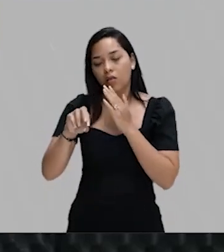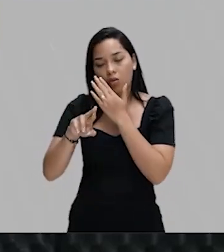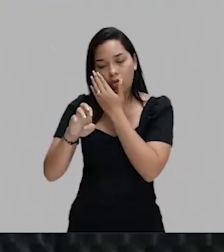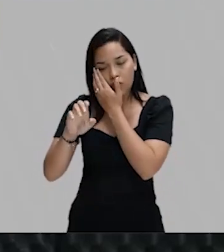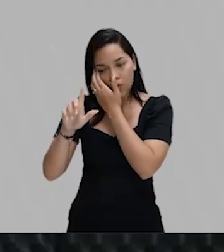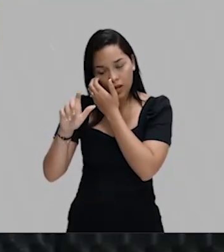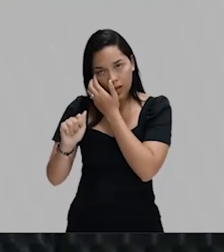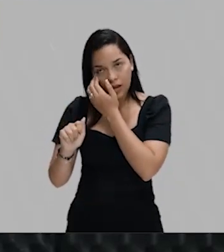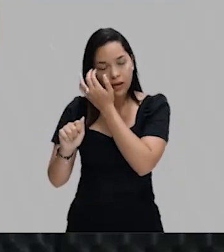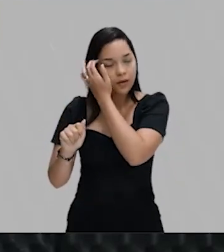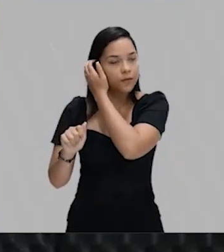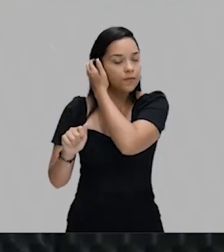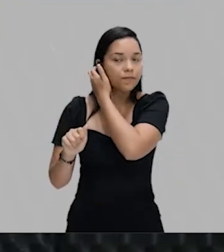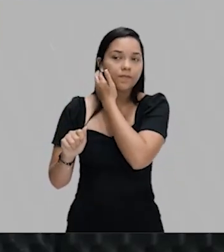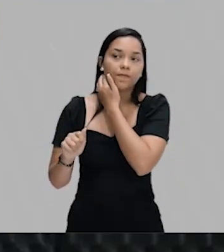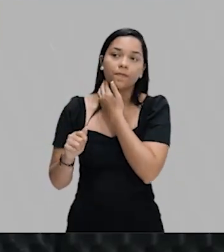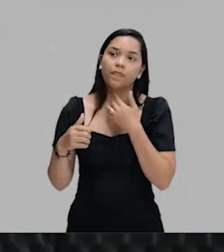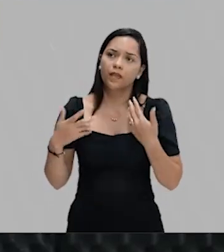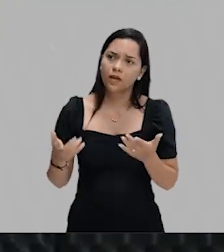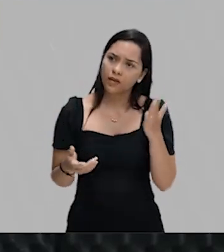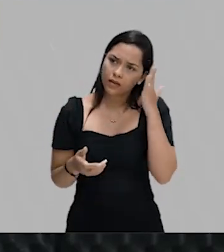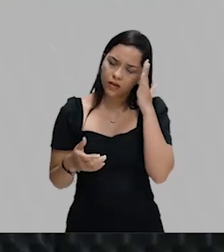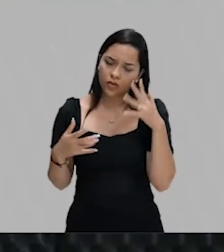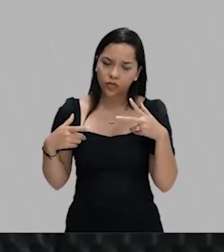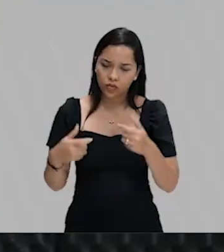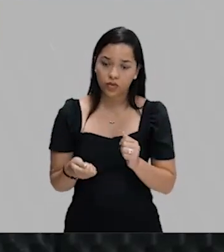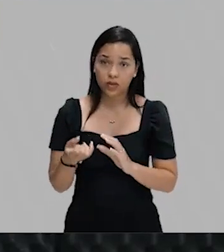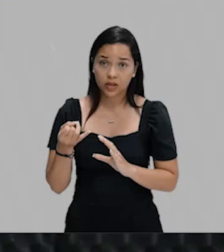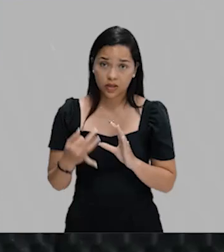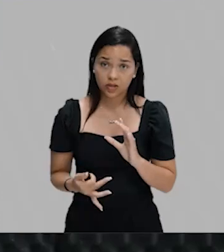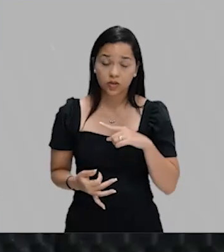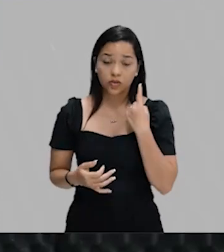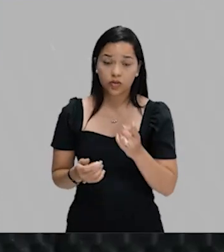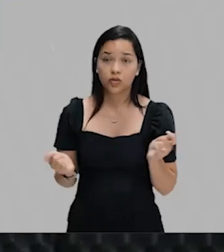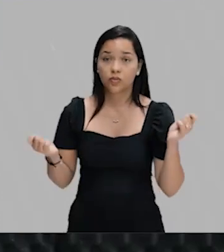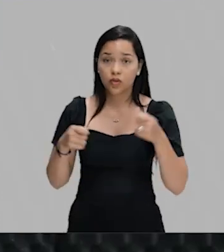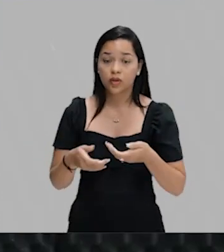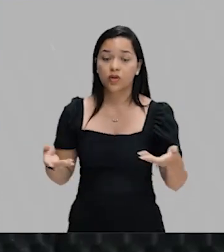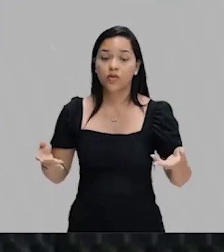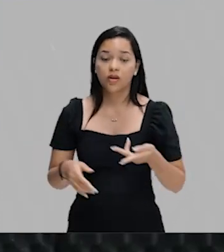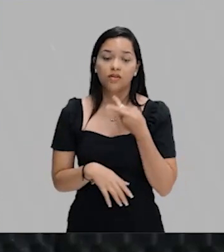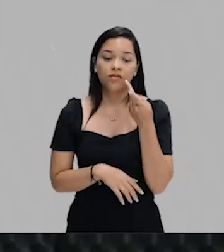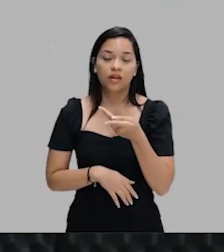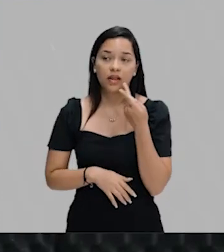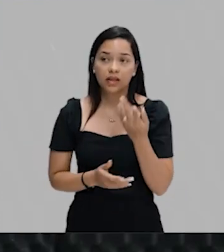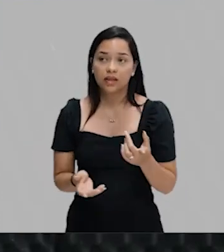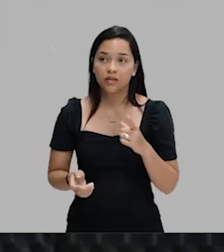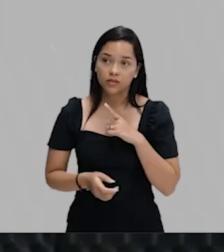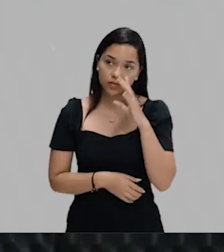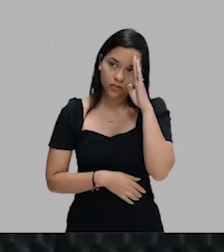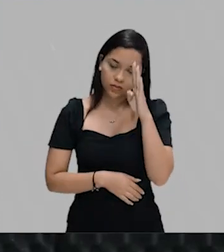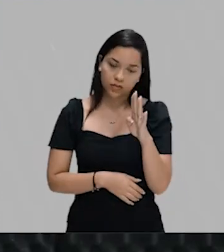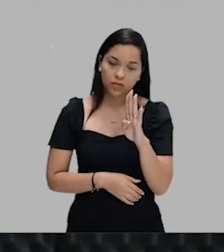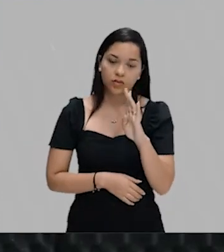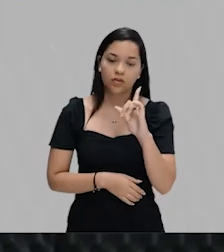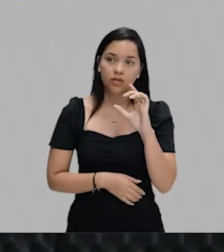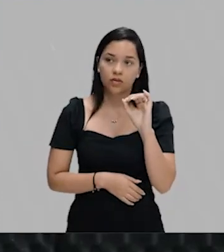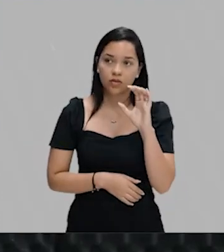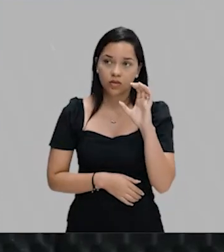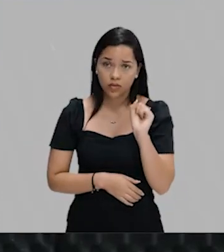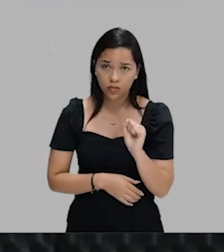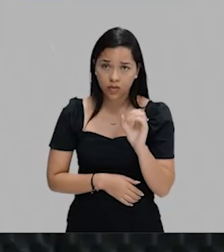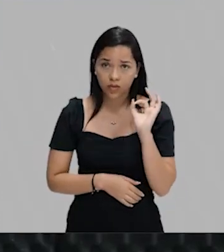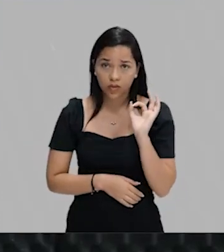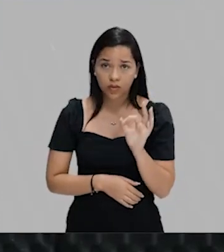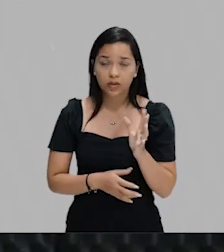bom? Então, entendendo todas essas características, a gente pode agora falar, né, sobre os principais blocos econômicos.